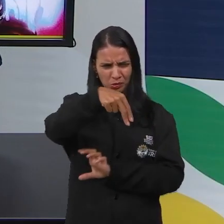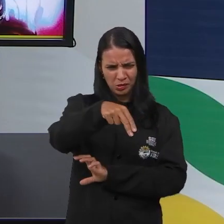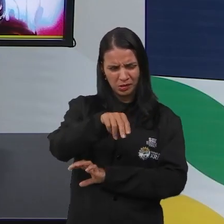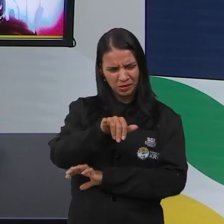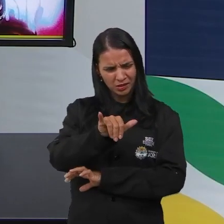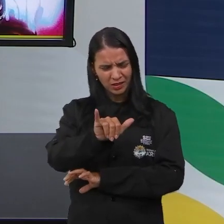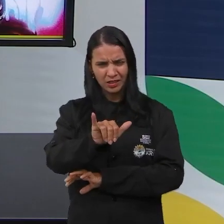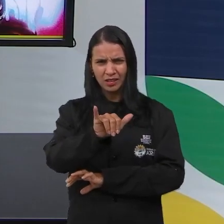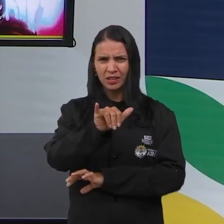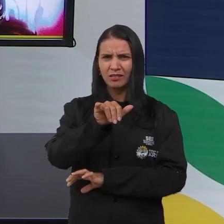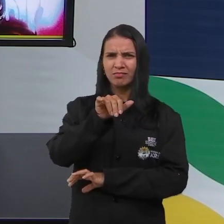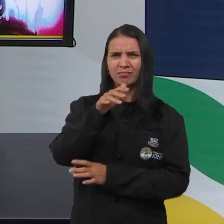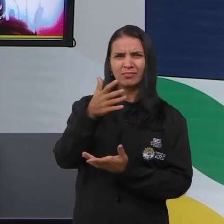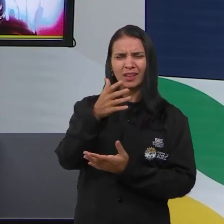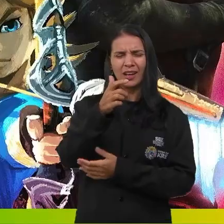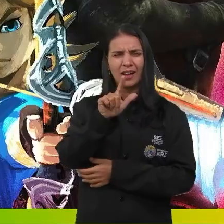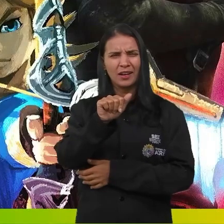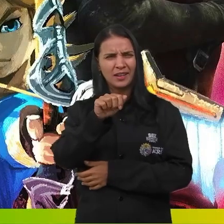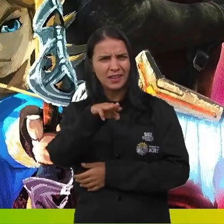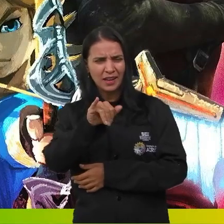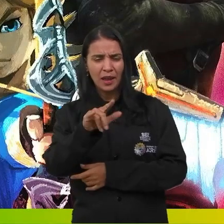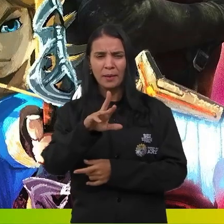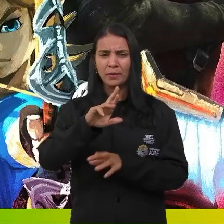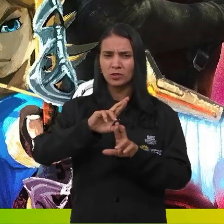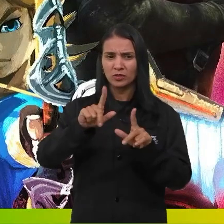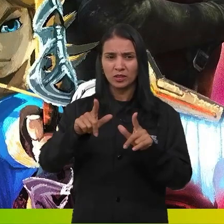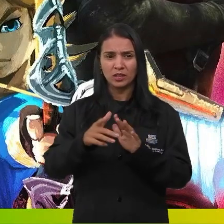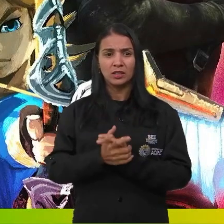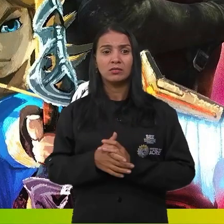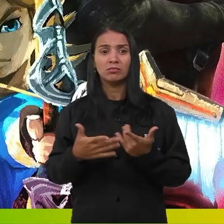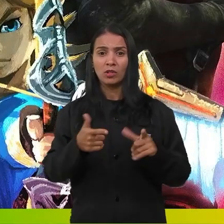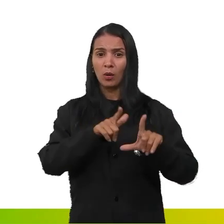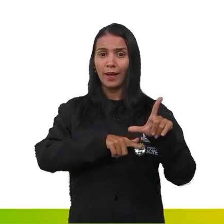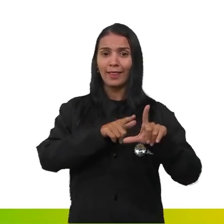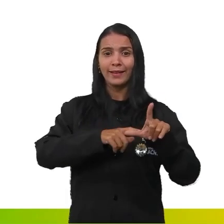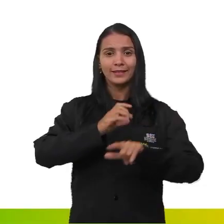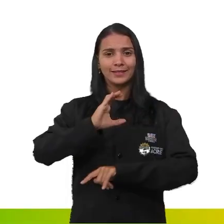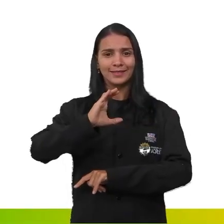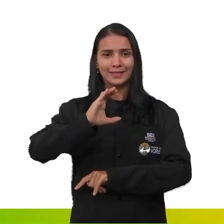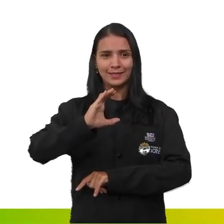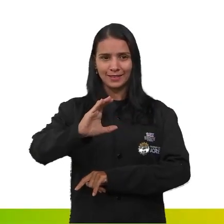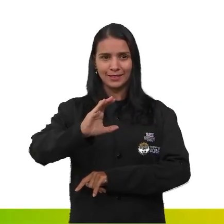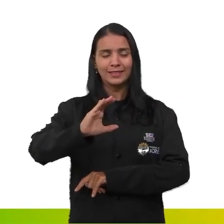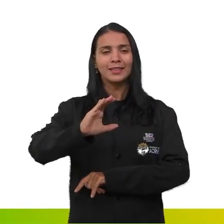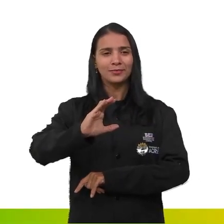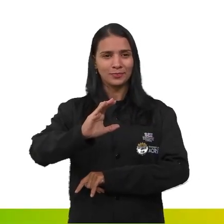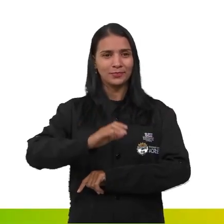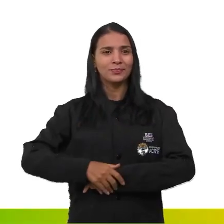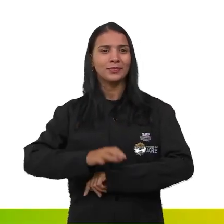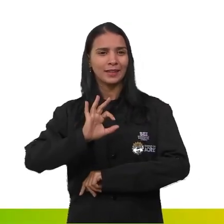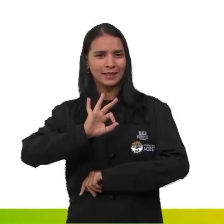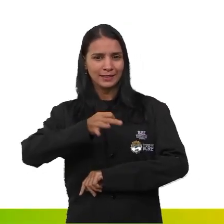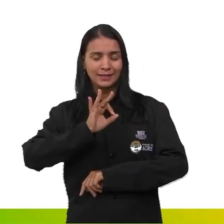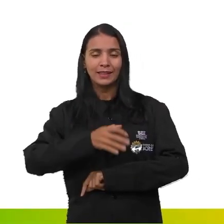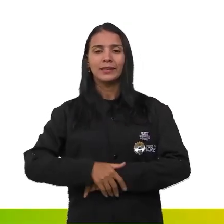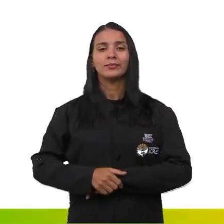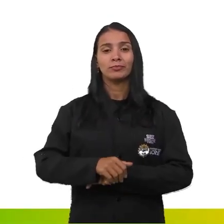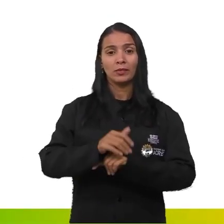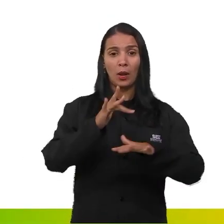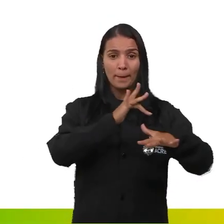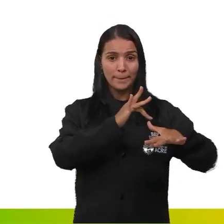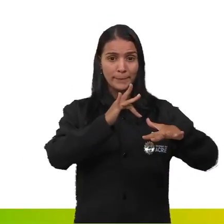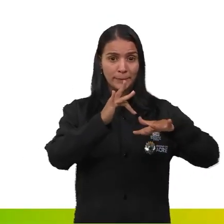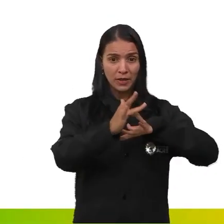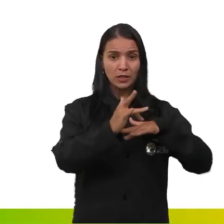perde o seu potencial. Então, provavelmente, nosso gabarito em tela vai ser a alternativa C, transmídia, pois